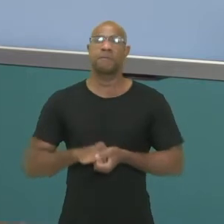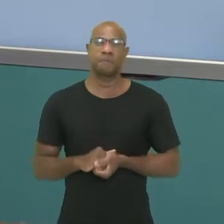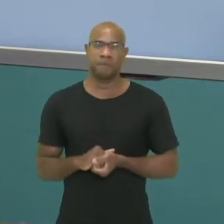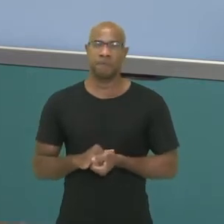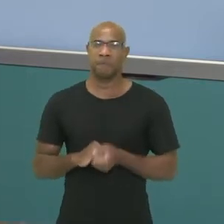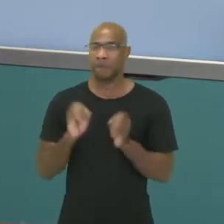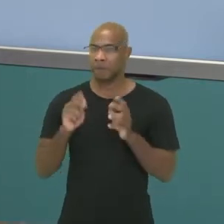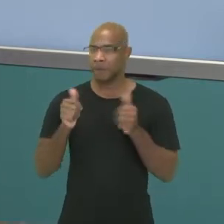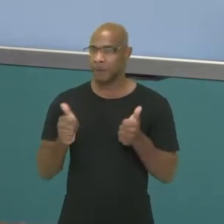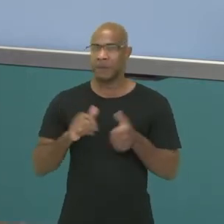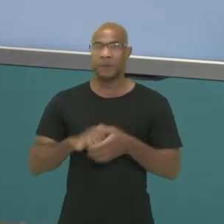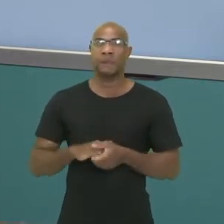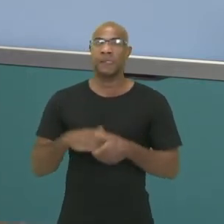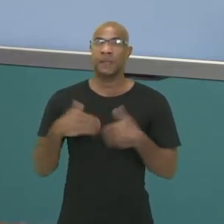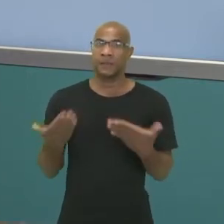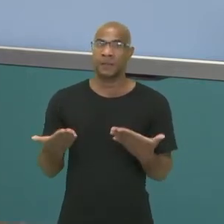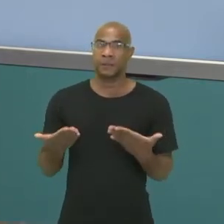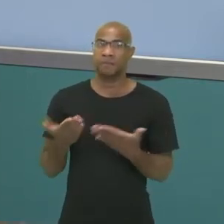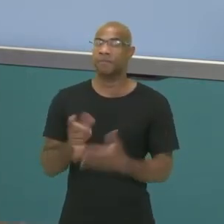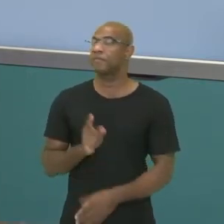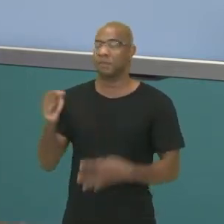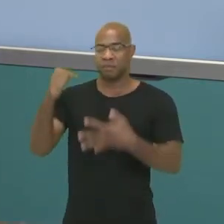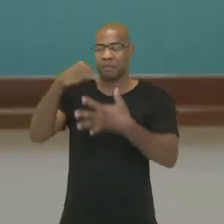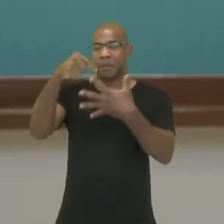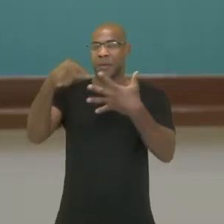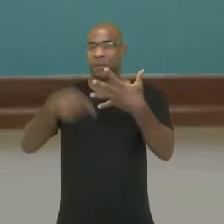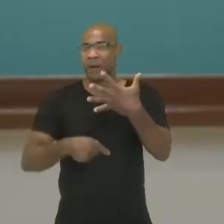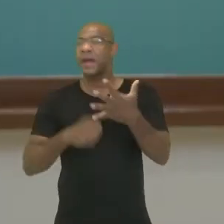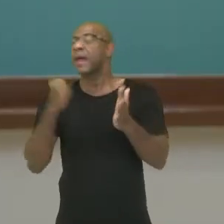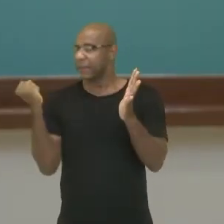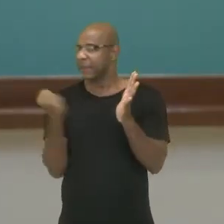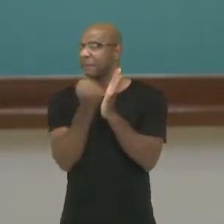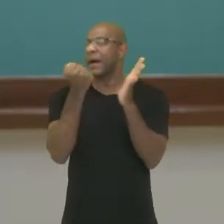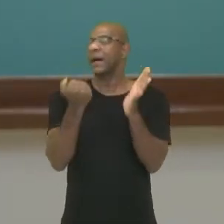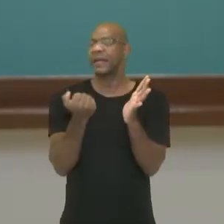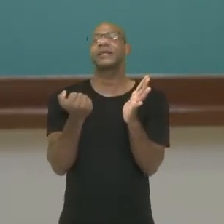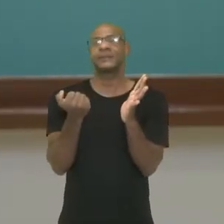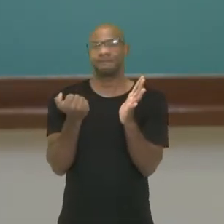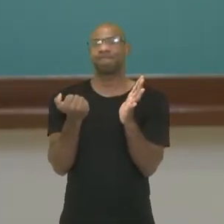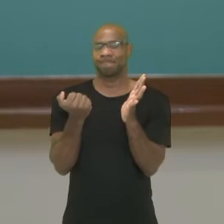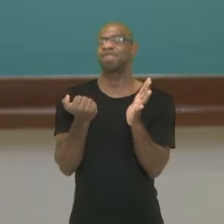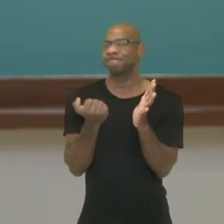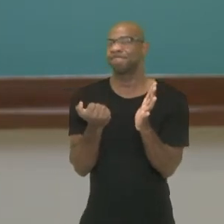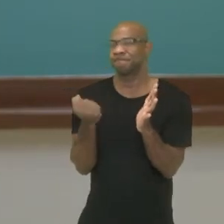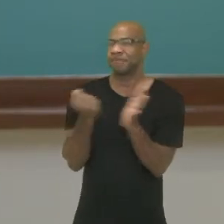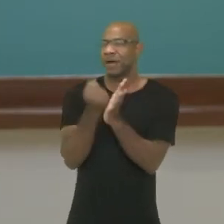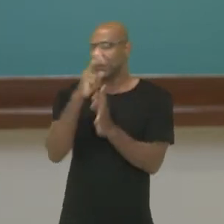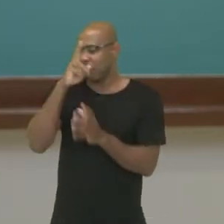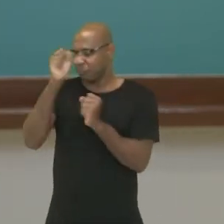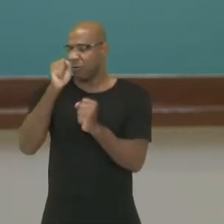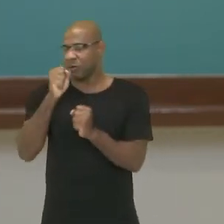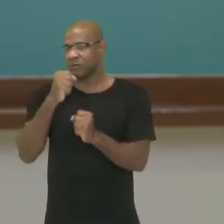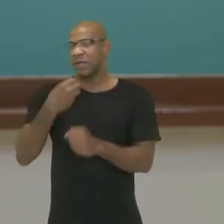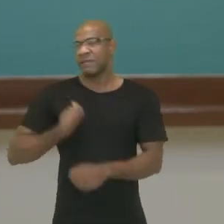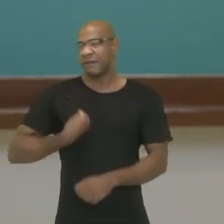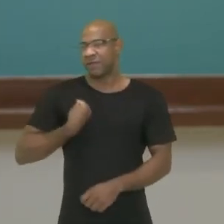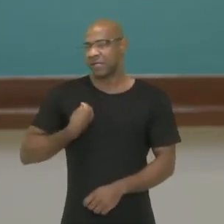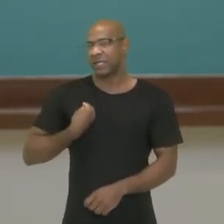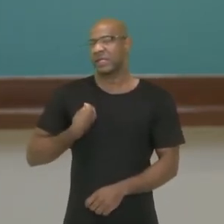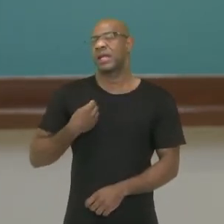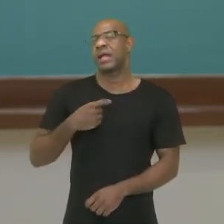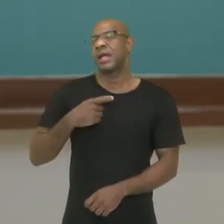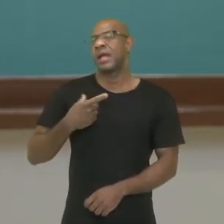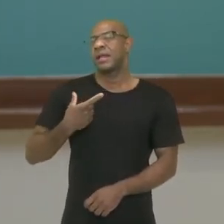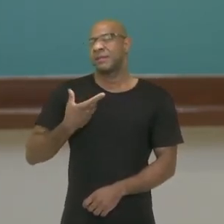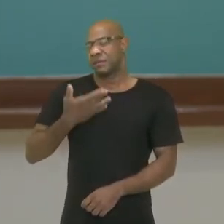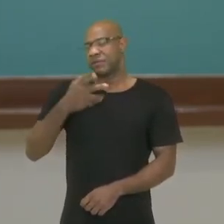certo? Só que a questão é que talvez essas deixem até mais marcas do que a violência física, porque elas entram de fato na psique do